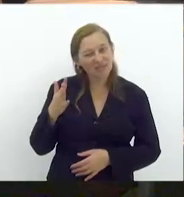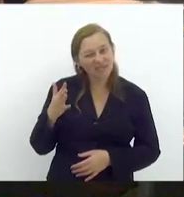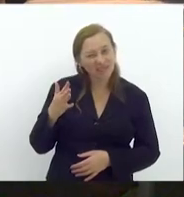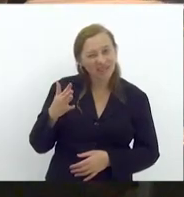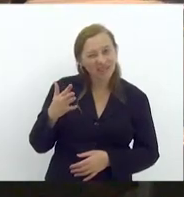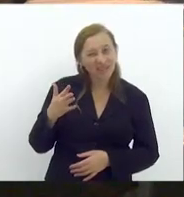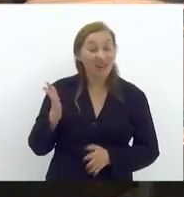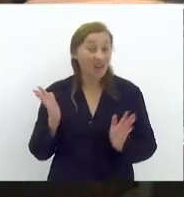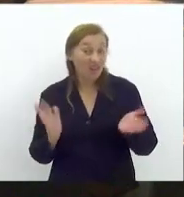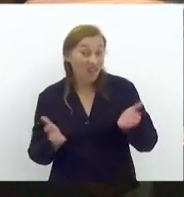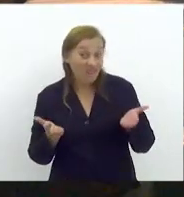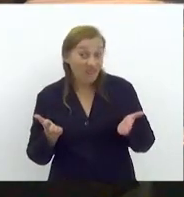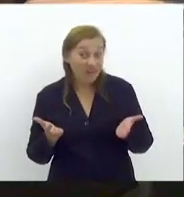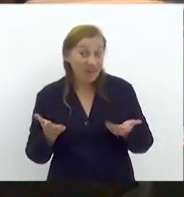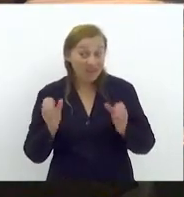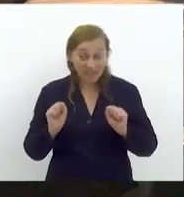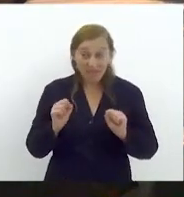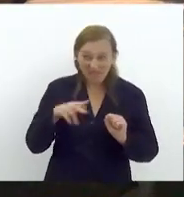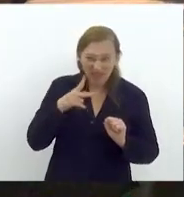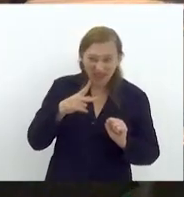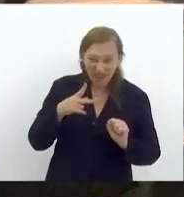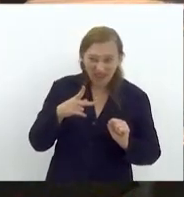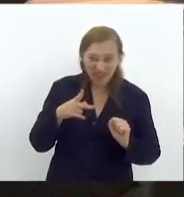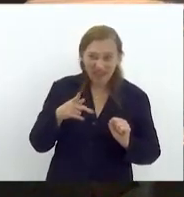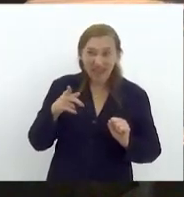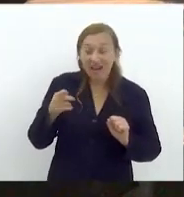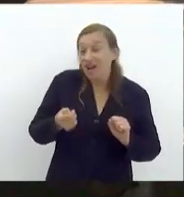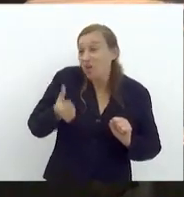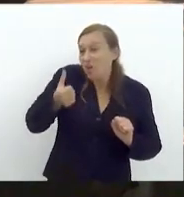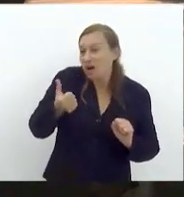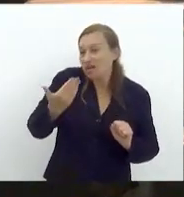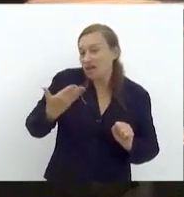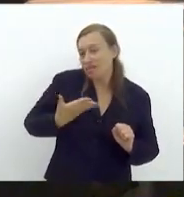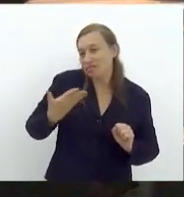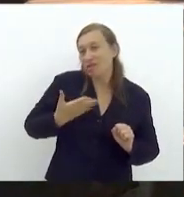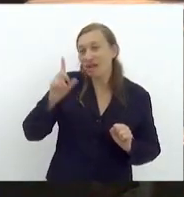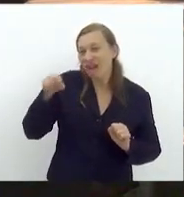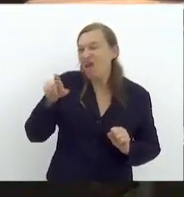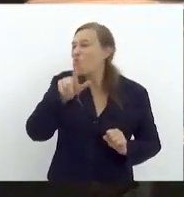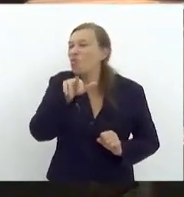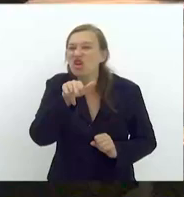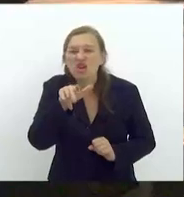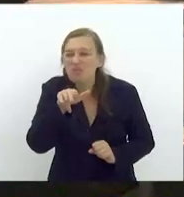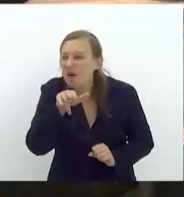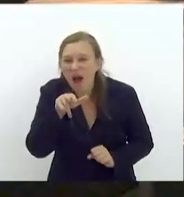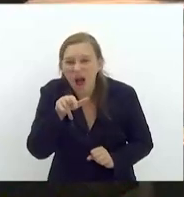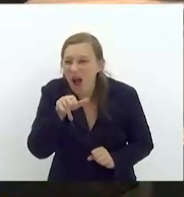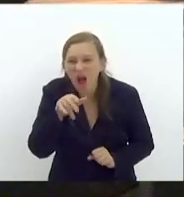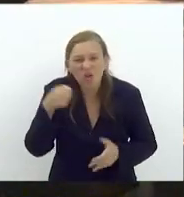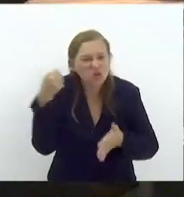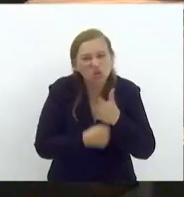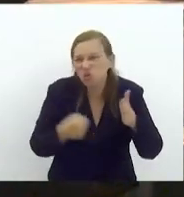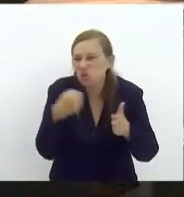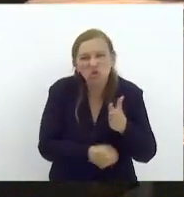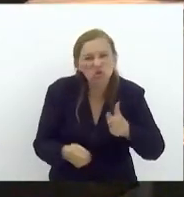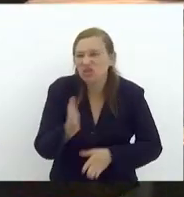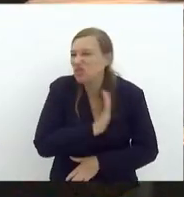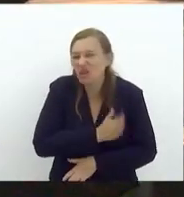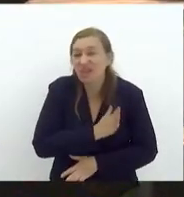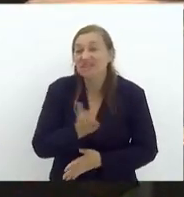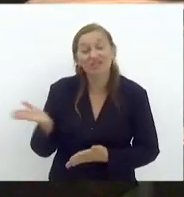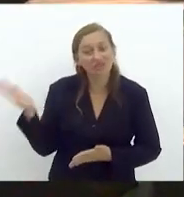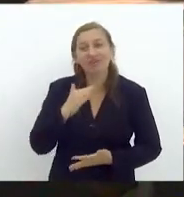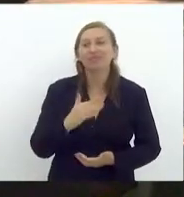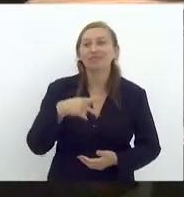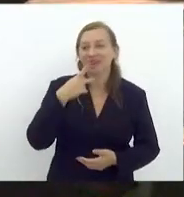agora que agora dá para falar ele é quase amigo ele é um irmão gente de alma de vida de luta de coração vamos